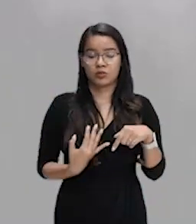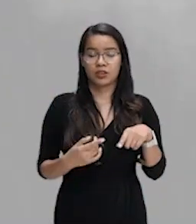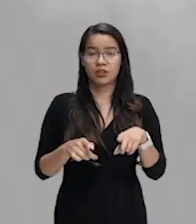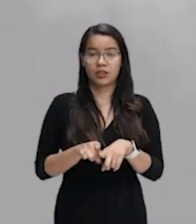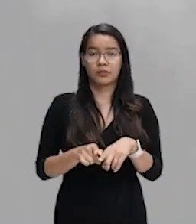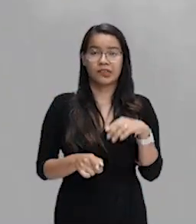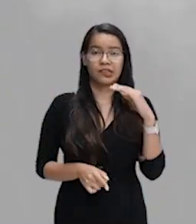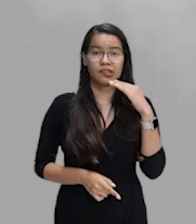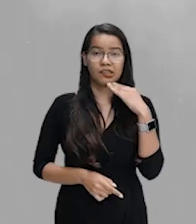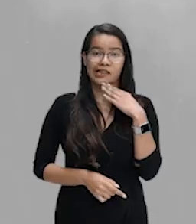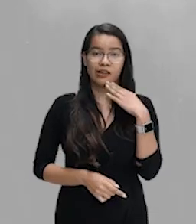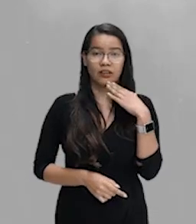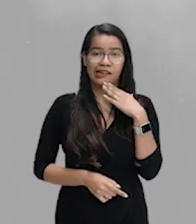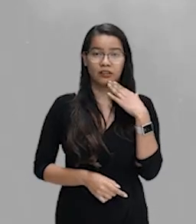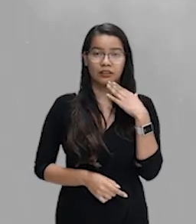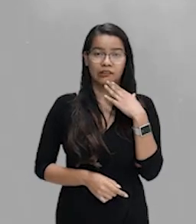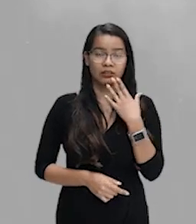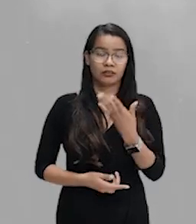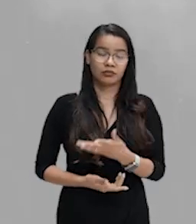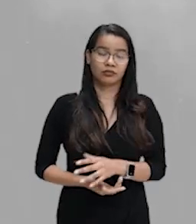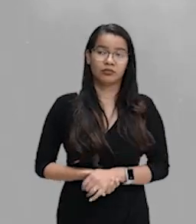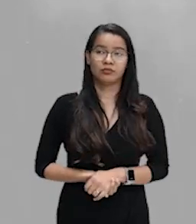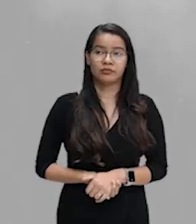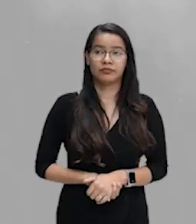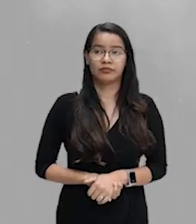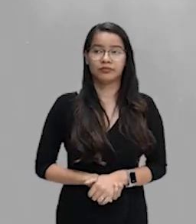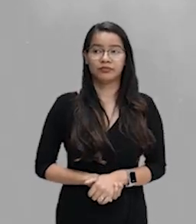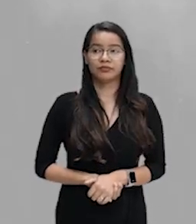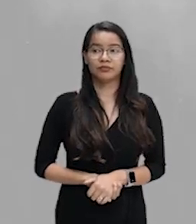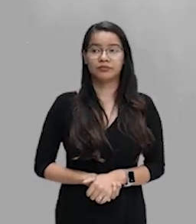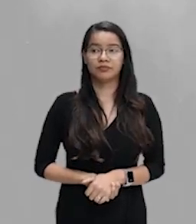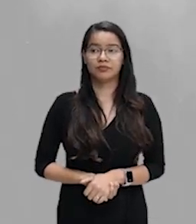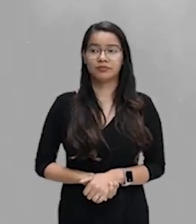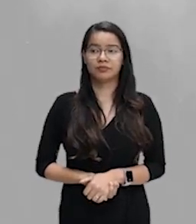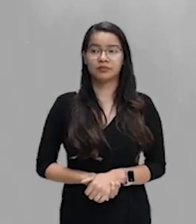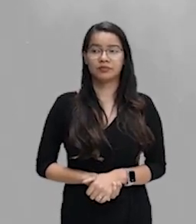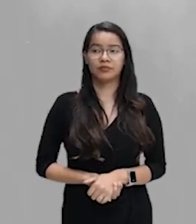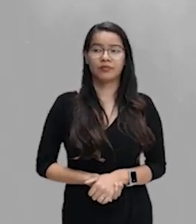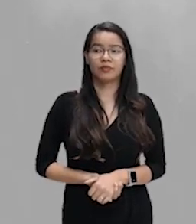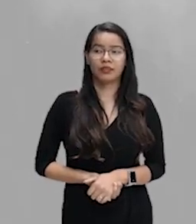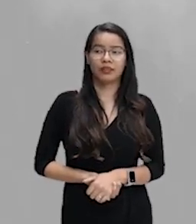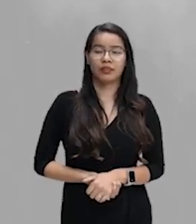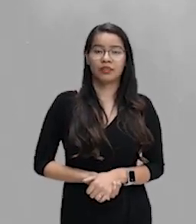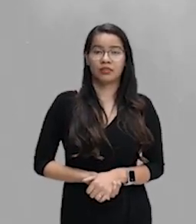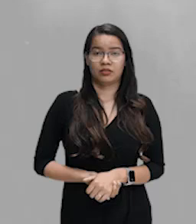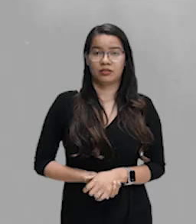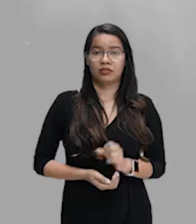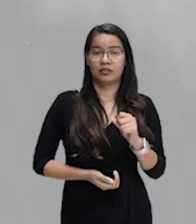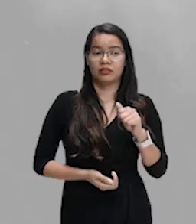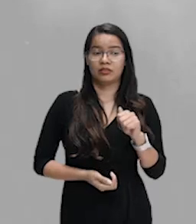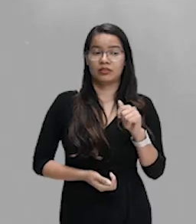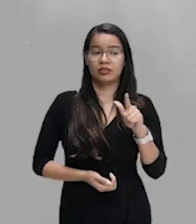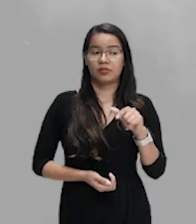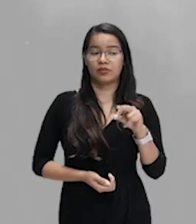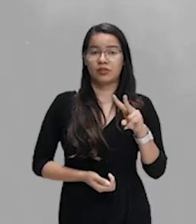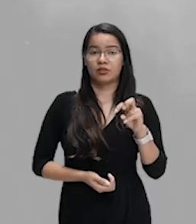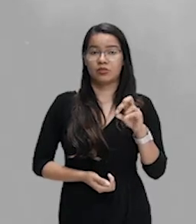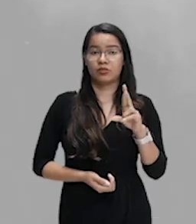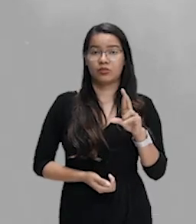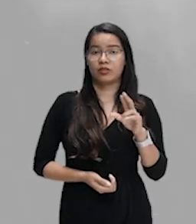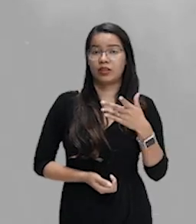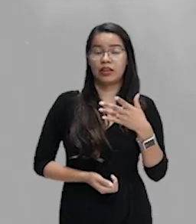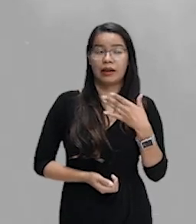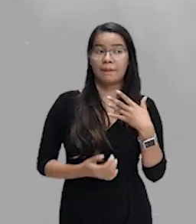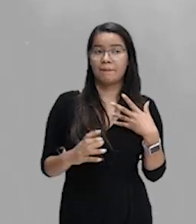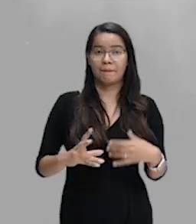também tem suas considerações que são meio para se questionar. Salvador Dalí, ele era um showman, ele adorava chamar a